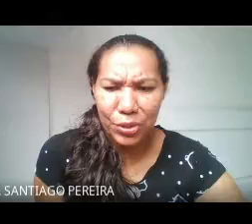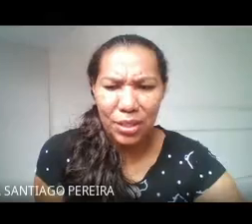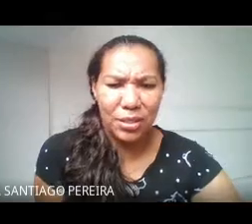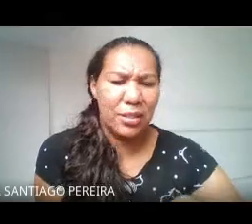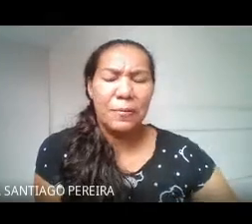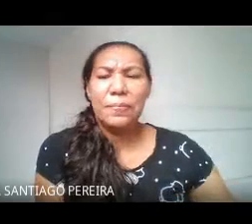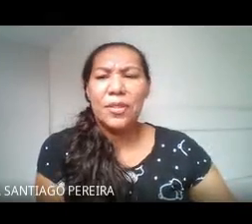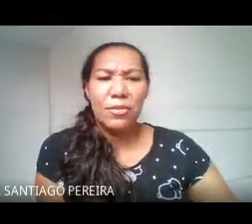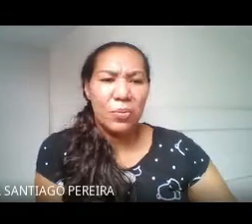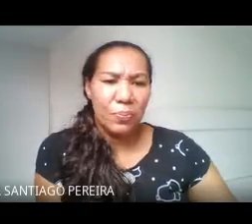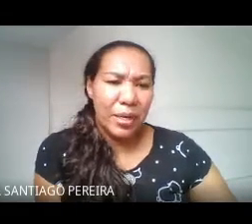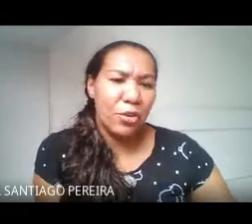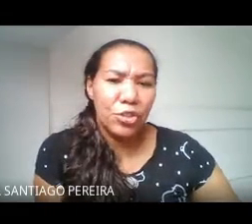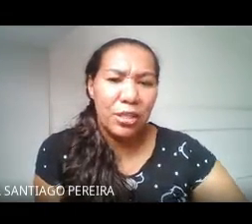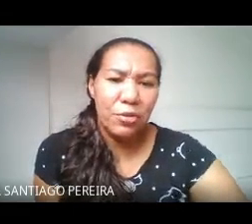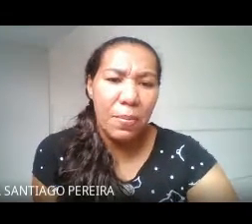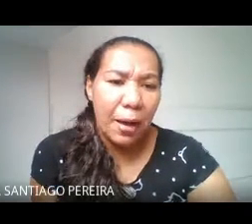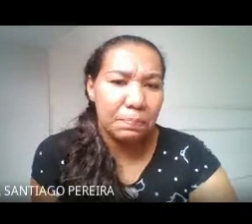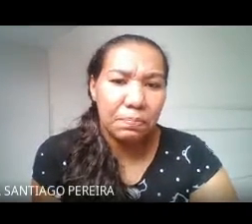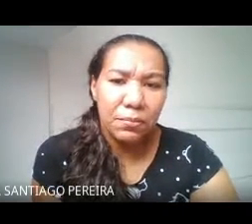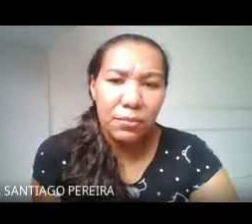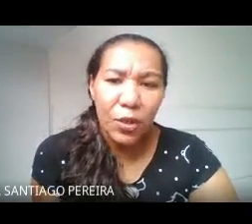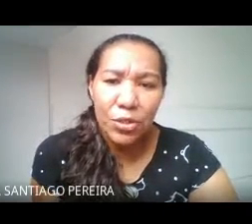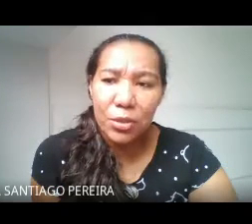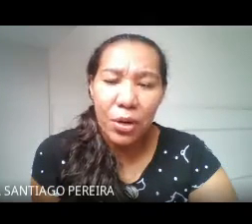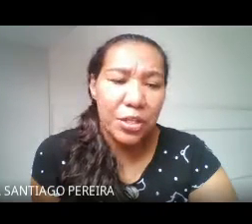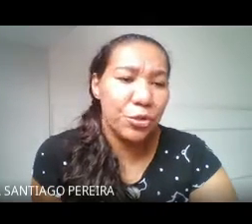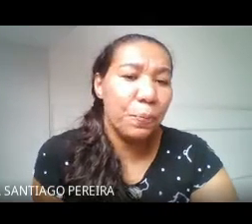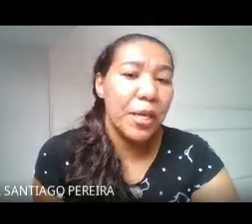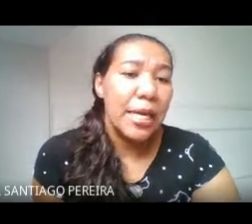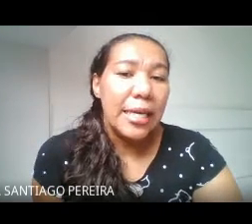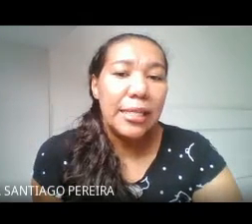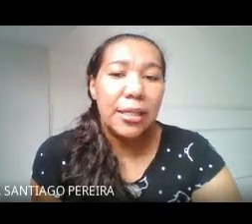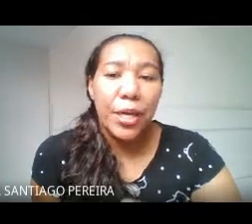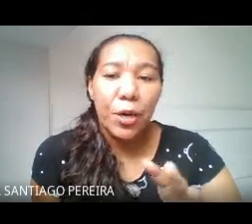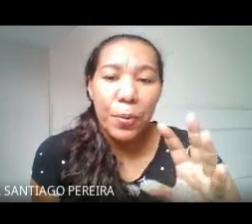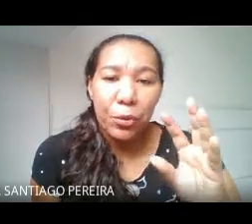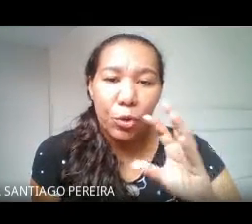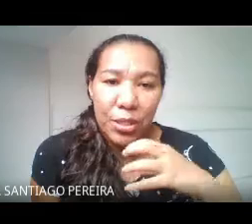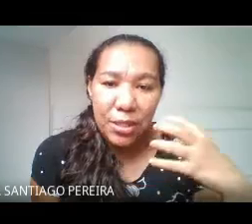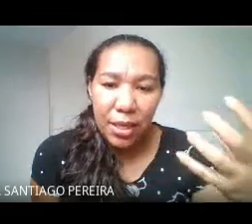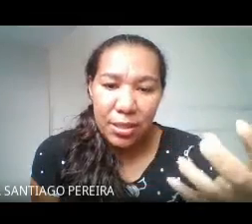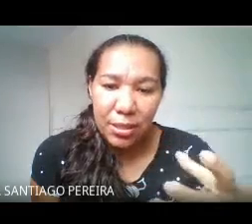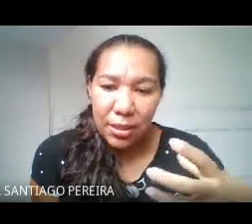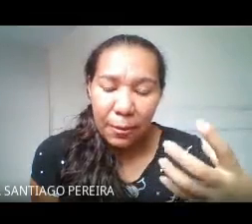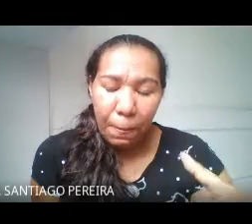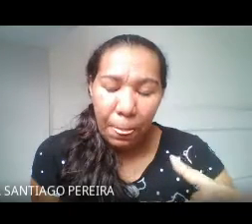show. Vocês, bom, para quem gosta de ler, vão amar. Oscar Wilde é show. Então, eu trouxe